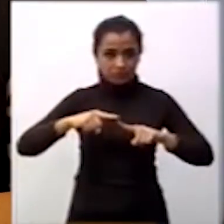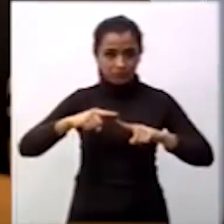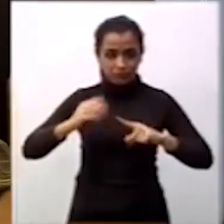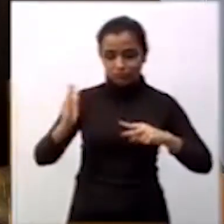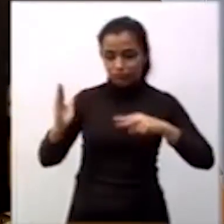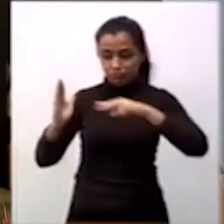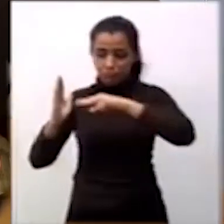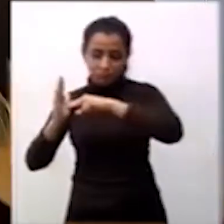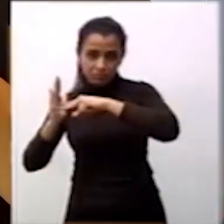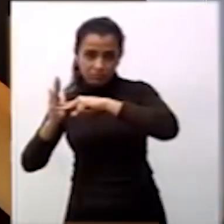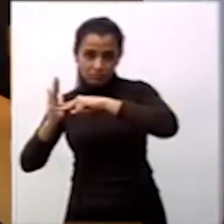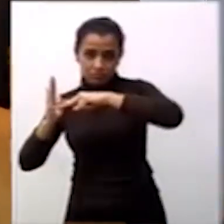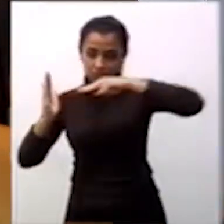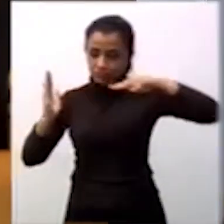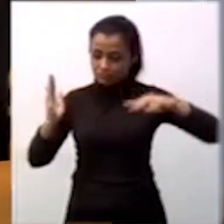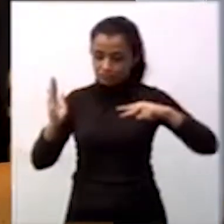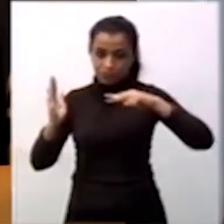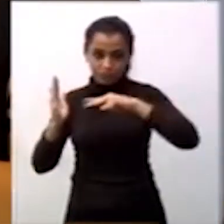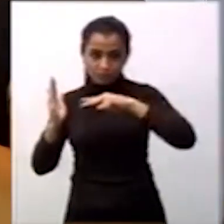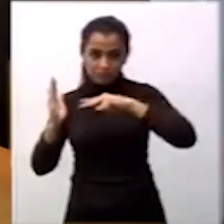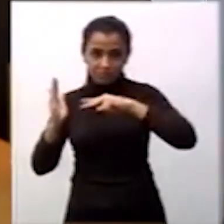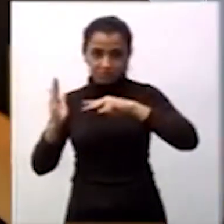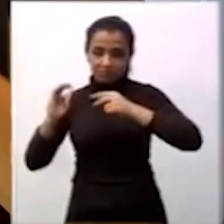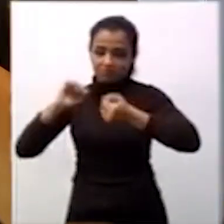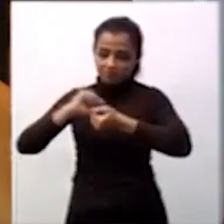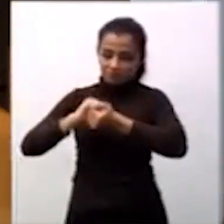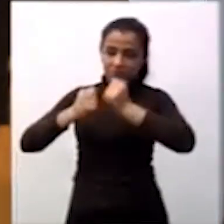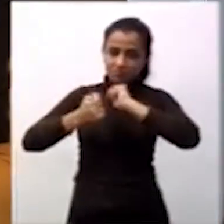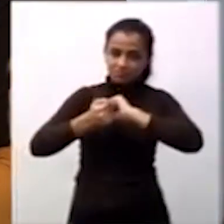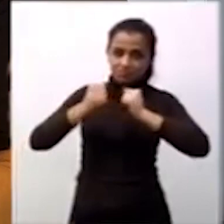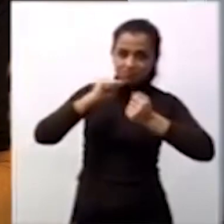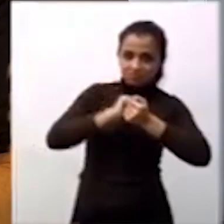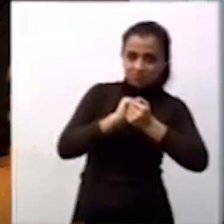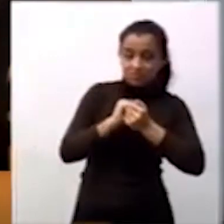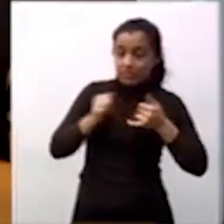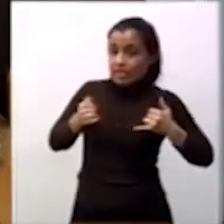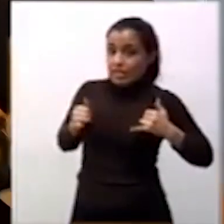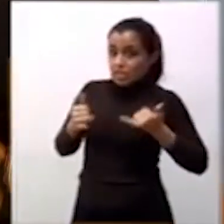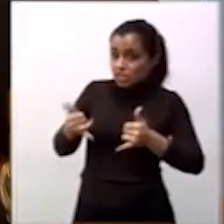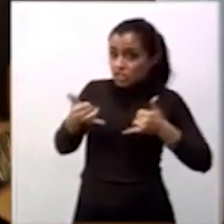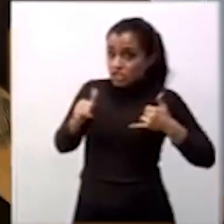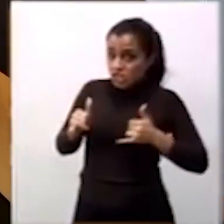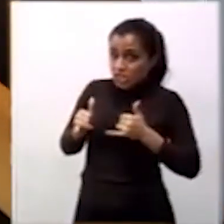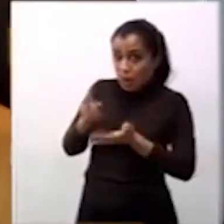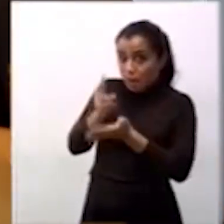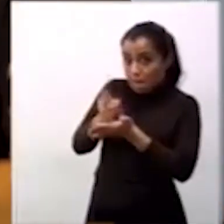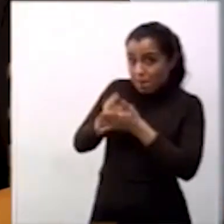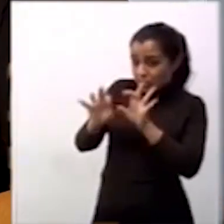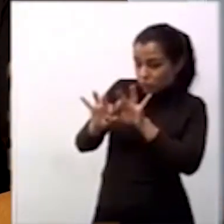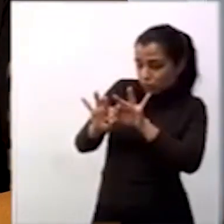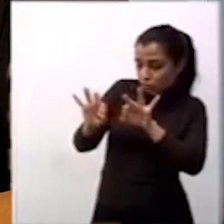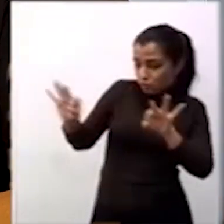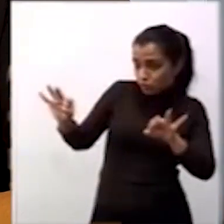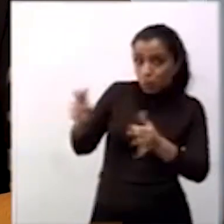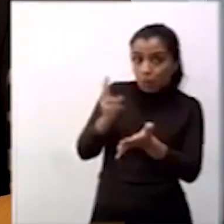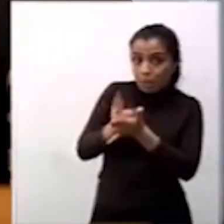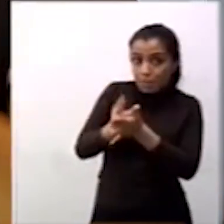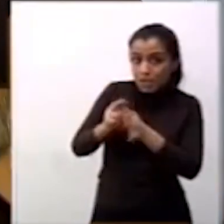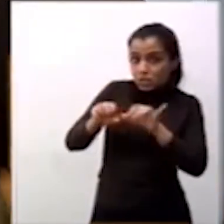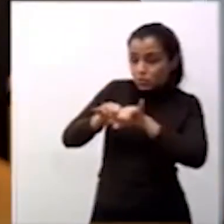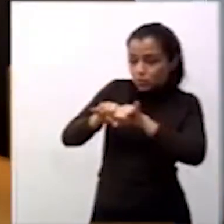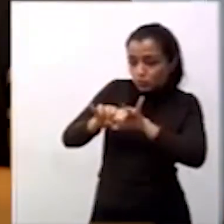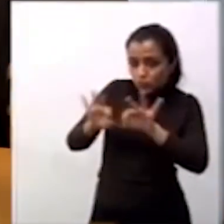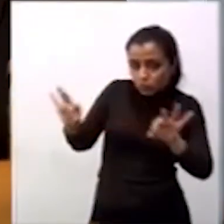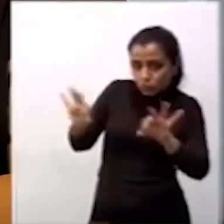tomada, mais correntes elétricas passando pelo mesmo local, mais transformações de energia acontecendo ali